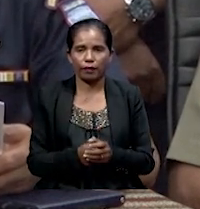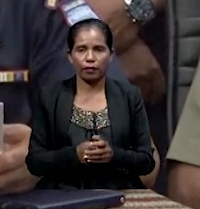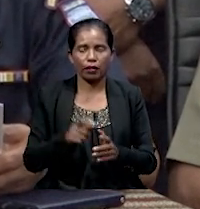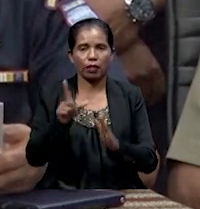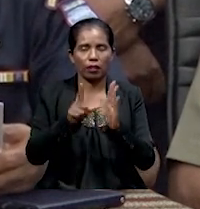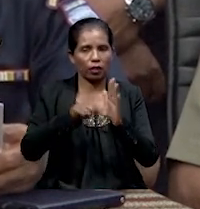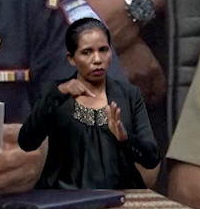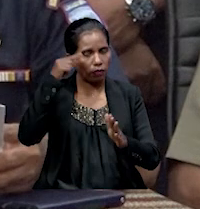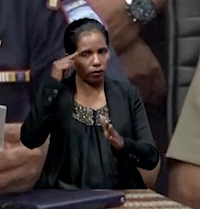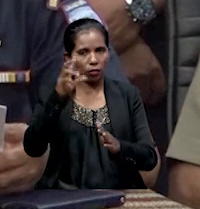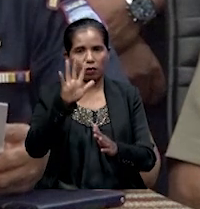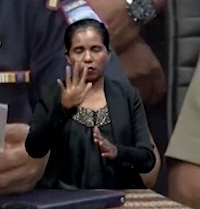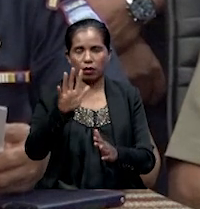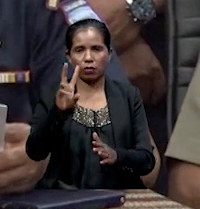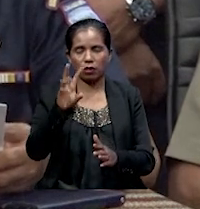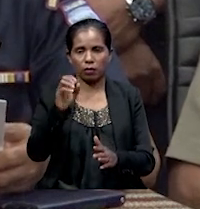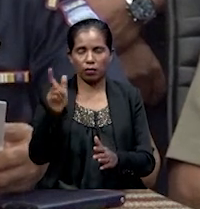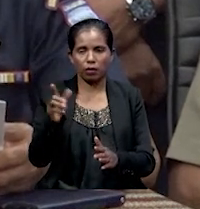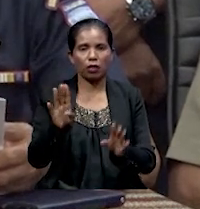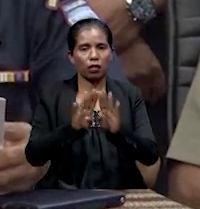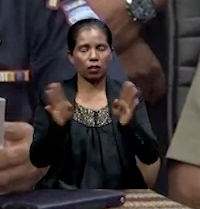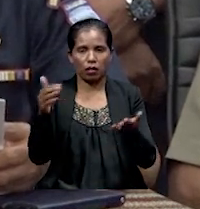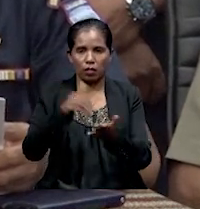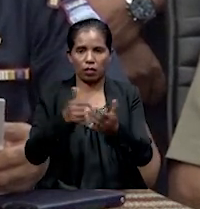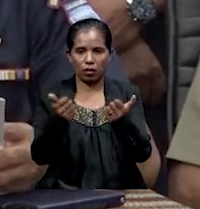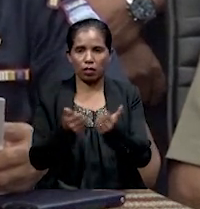4/2020, com a reativação artes marciais.